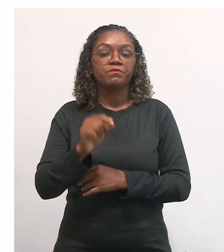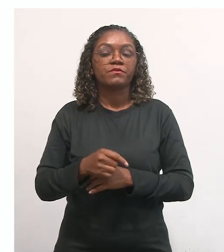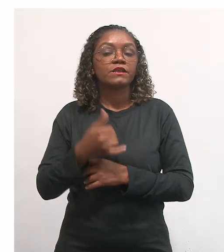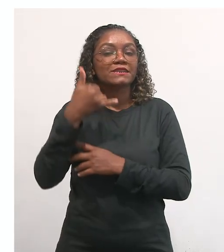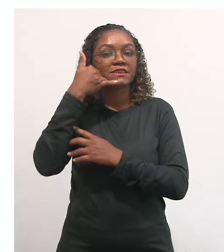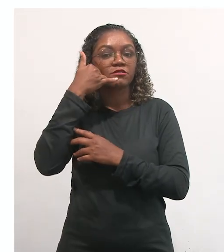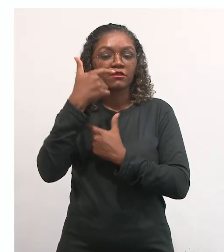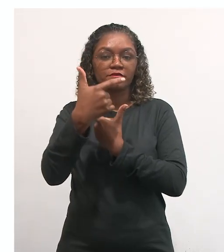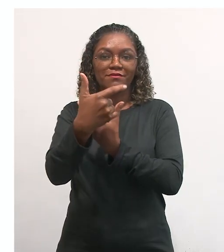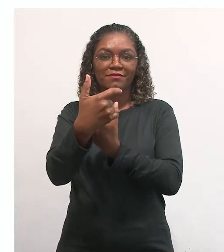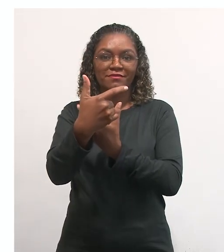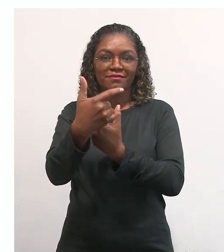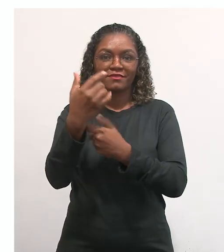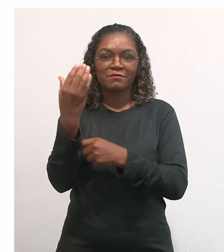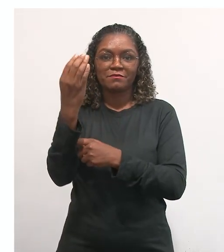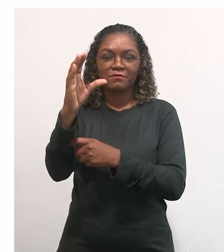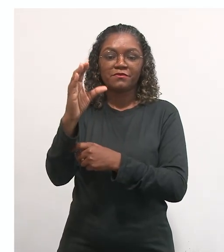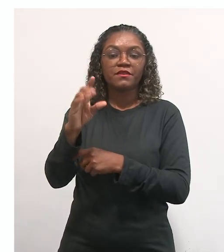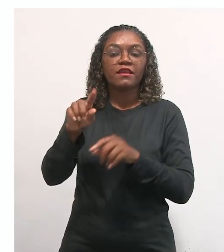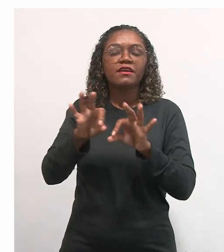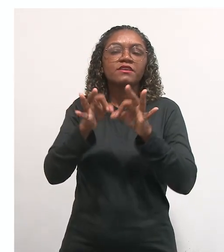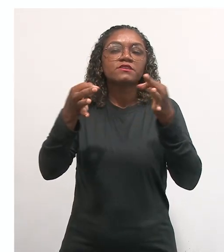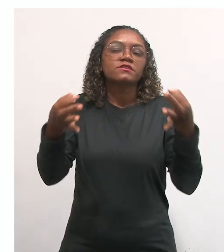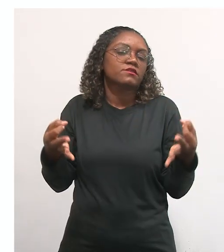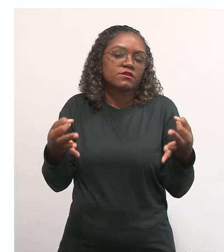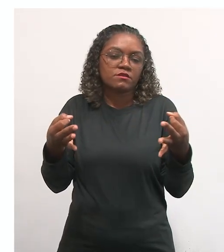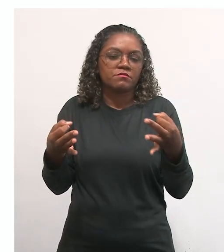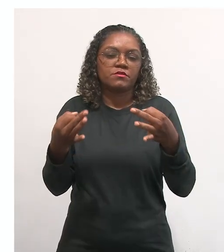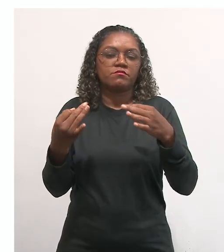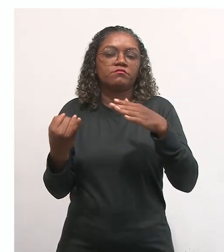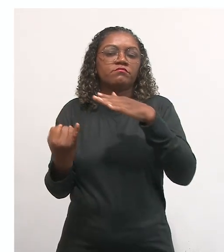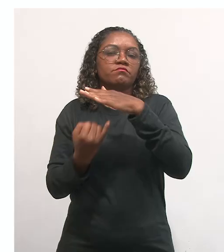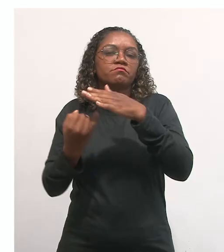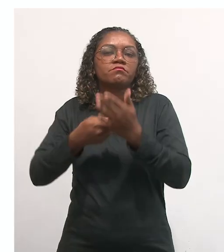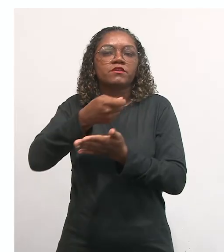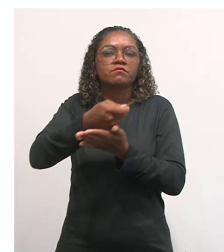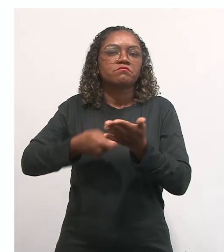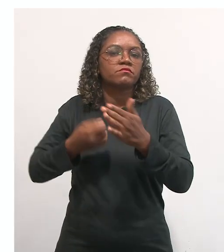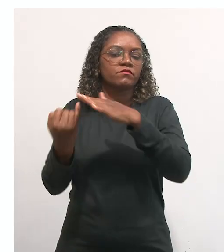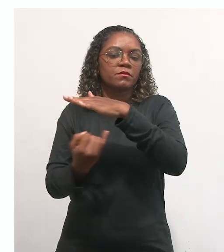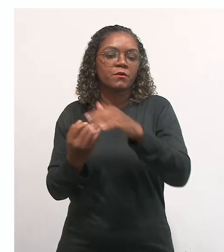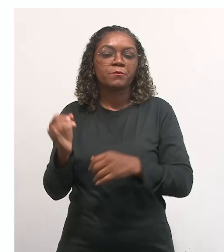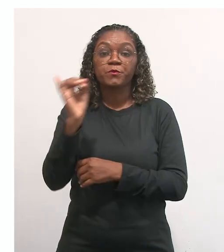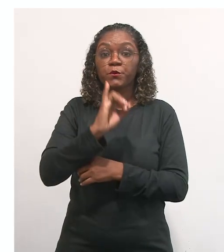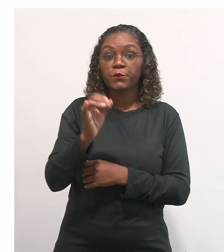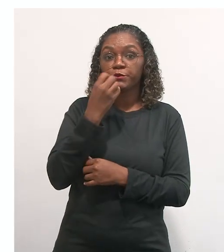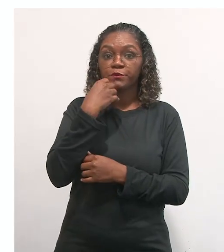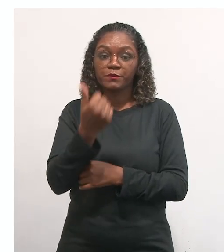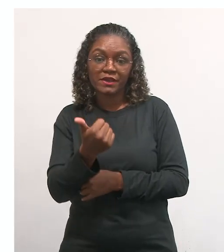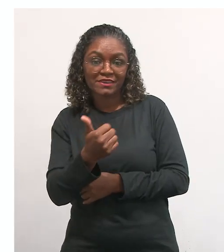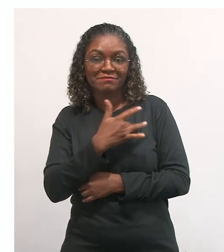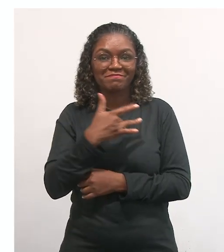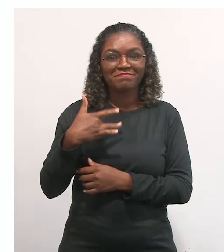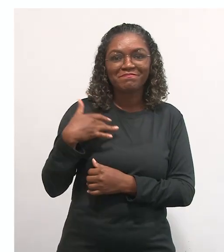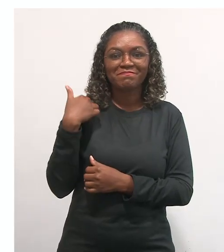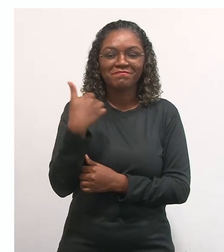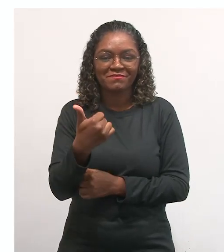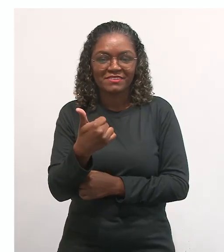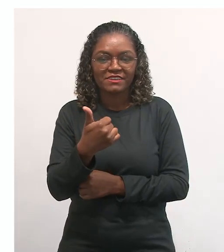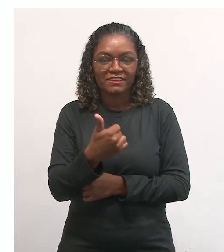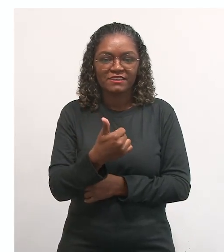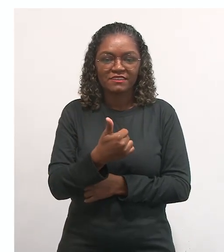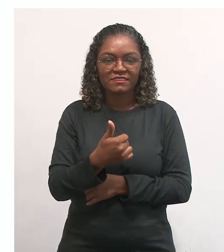tela de um celular no WhatsApp onde nós temos uma redação informal Oi como vai tudo bem coisa para